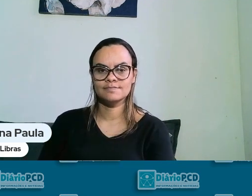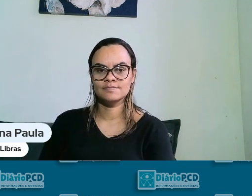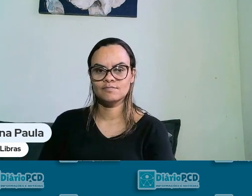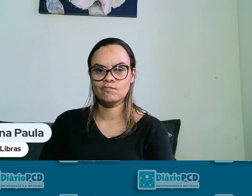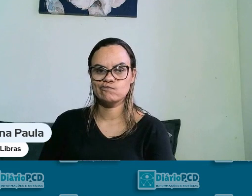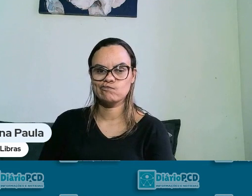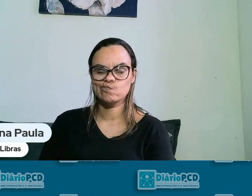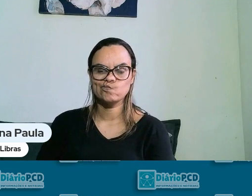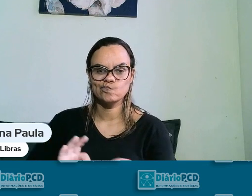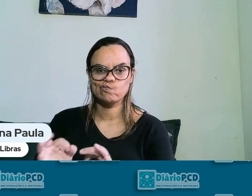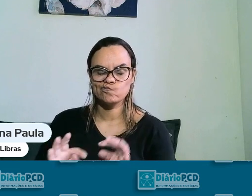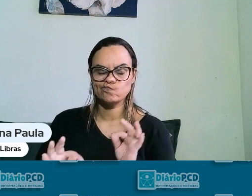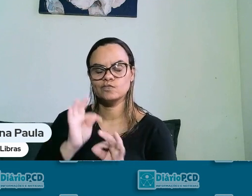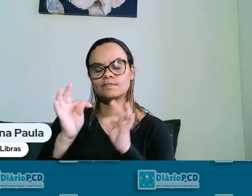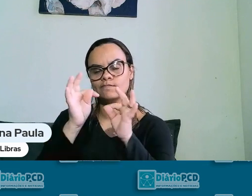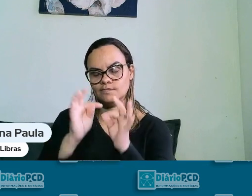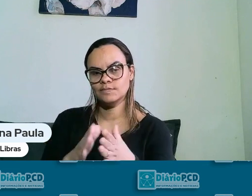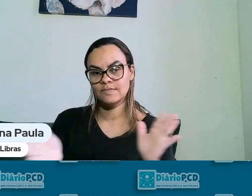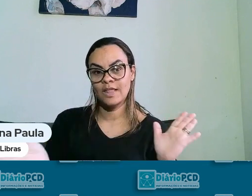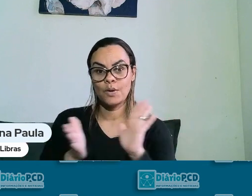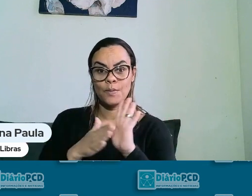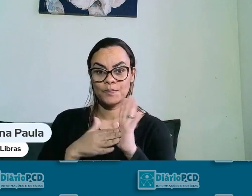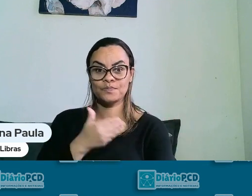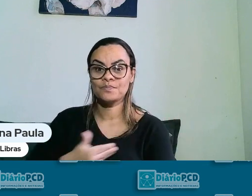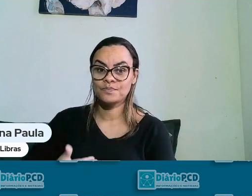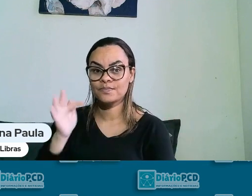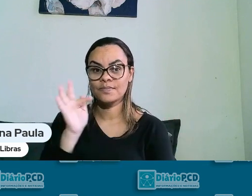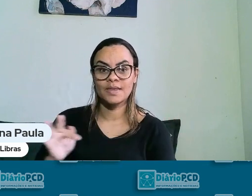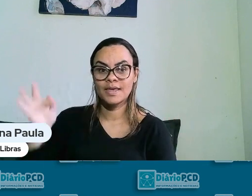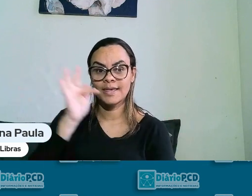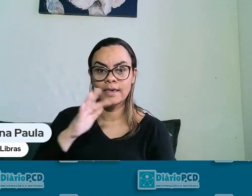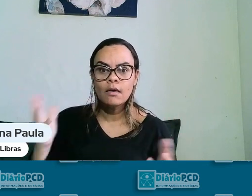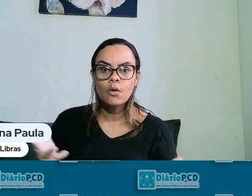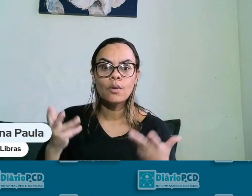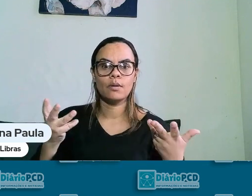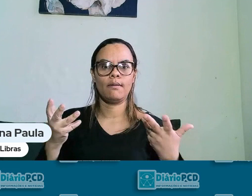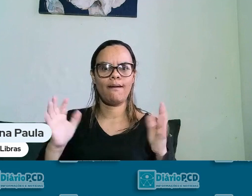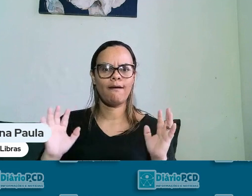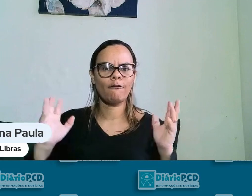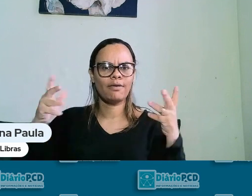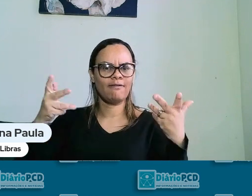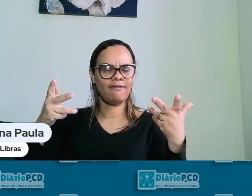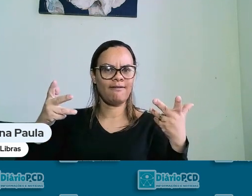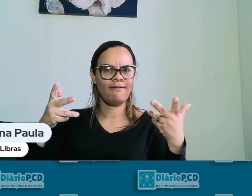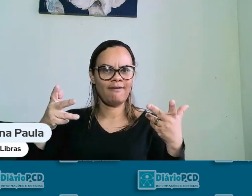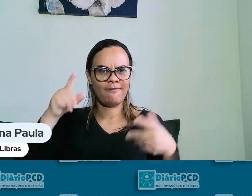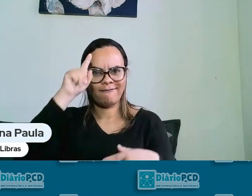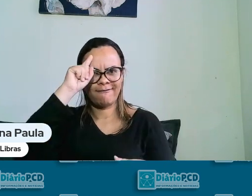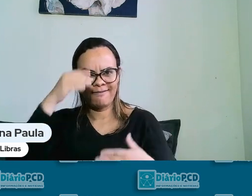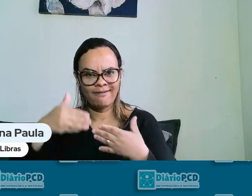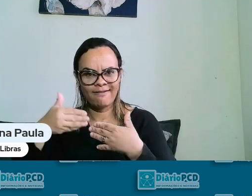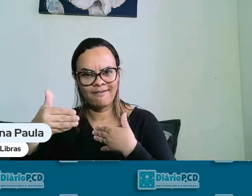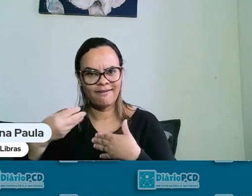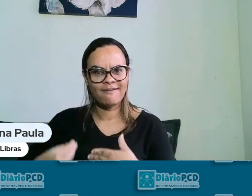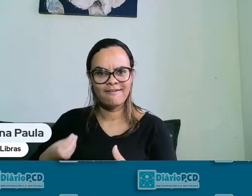da reforma tributária proposta pelo governo federal, o impacto que isso pode causar no seu dia a dia e, acima